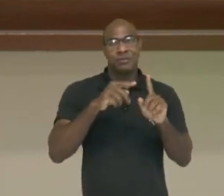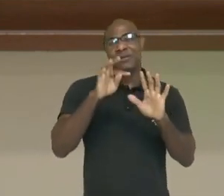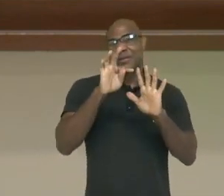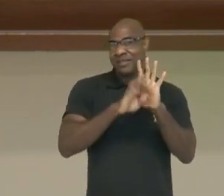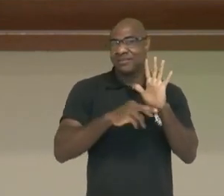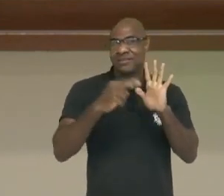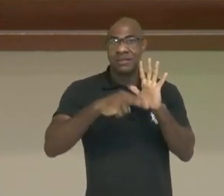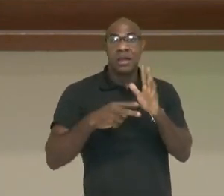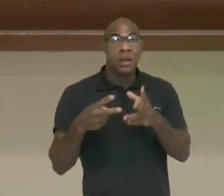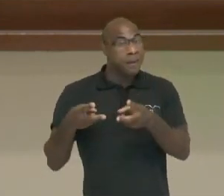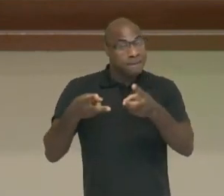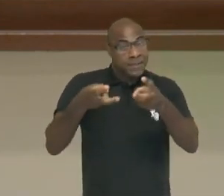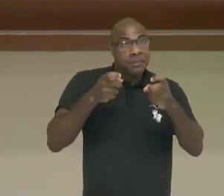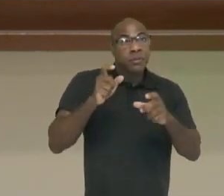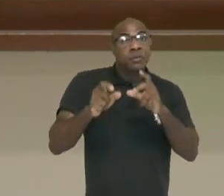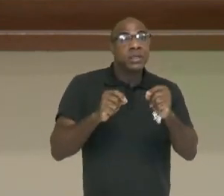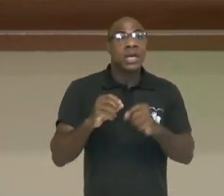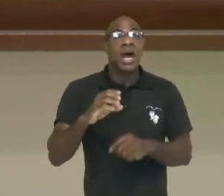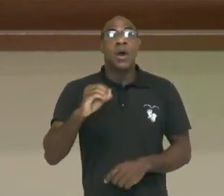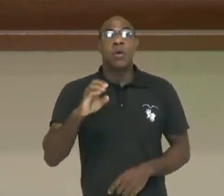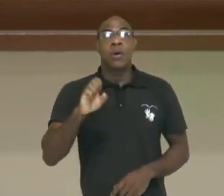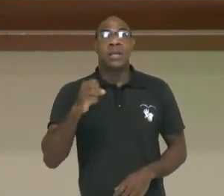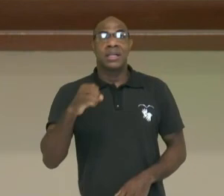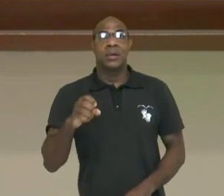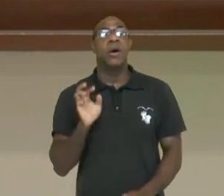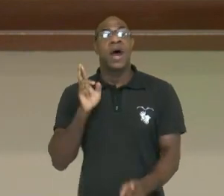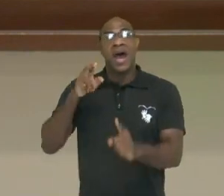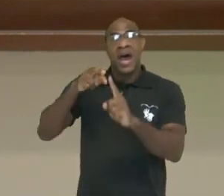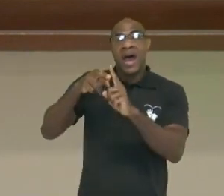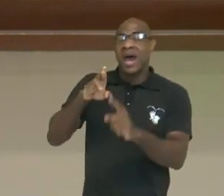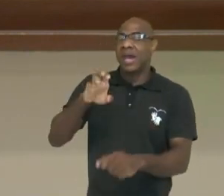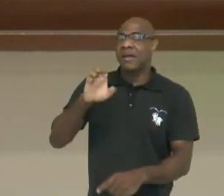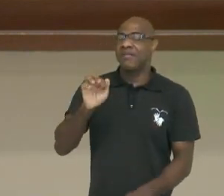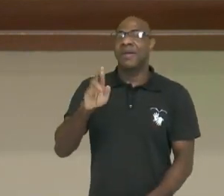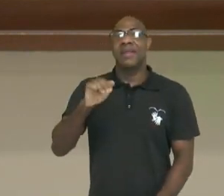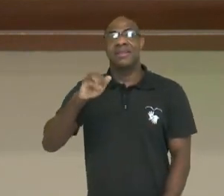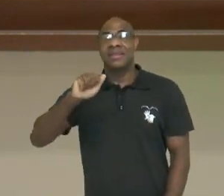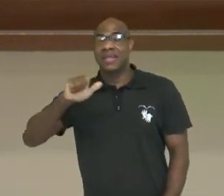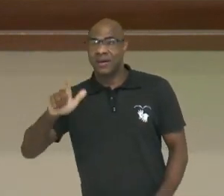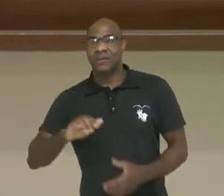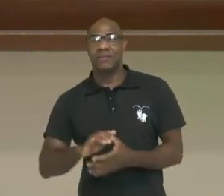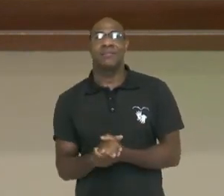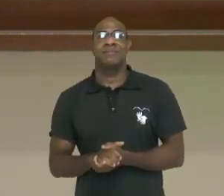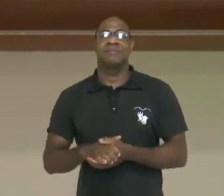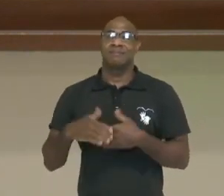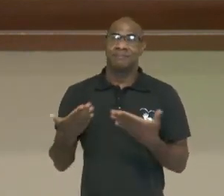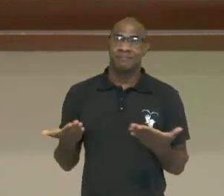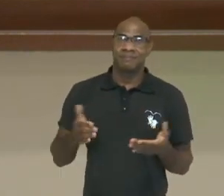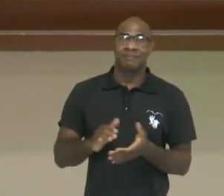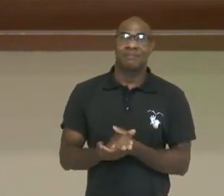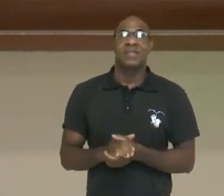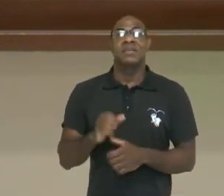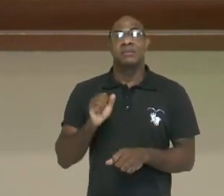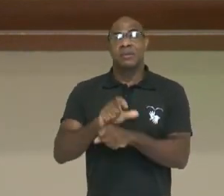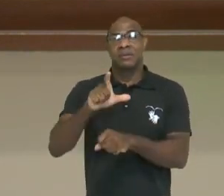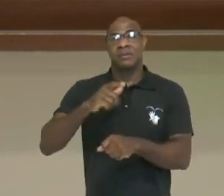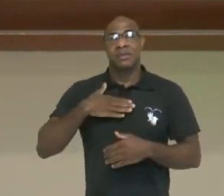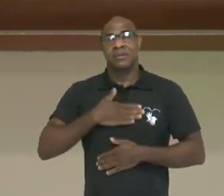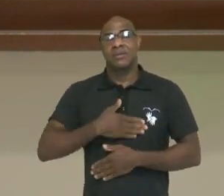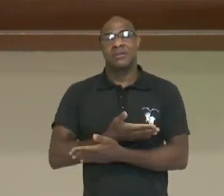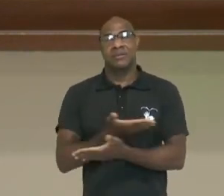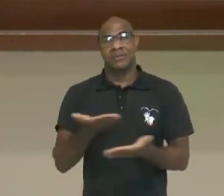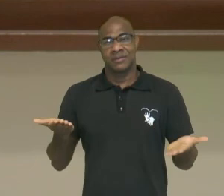a coesão referencial. Falamos sobre a coesão referencial. Novamente falando, eu espero que tenham gostado, eu